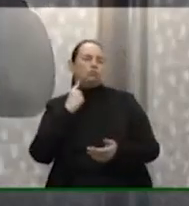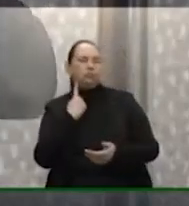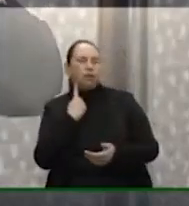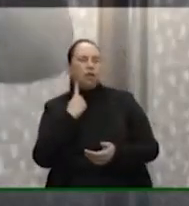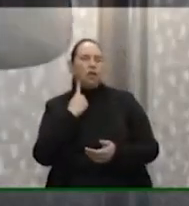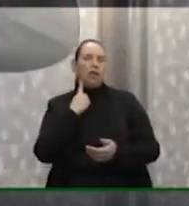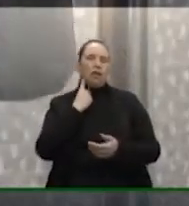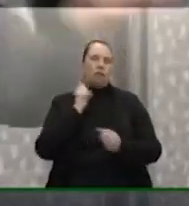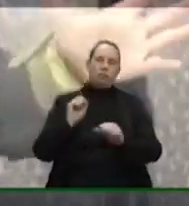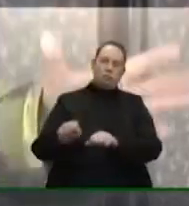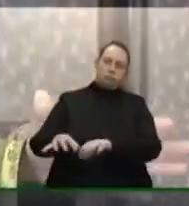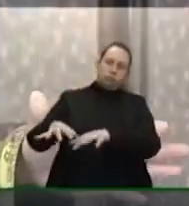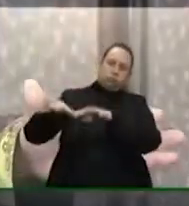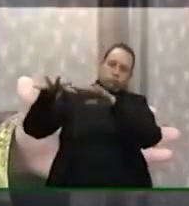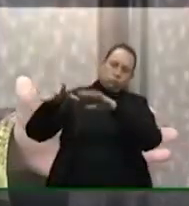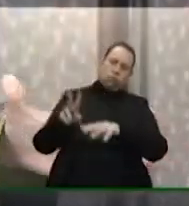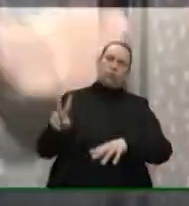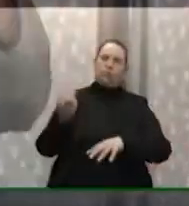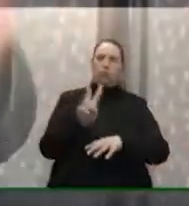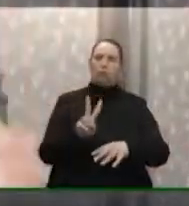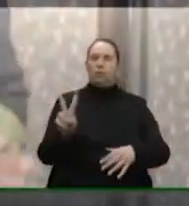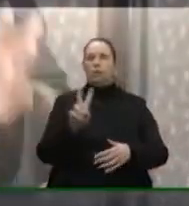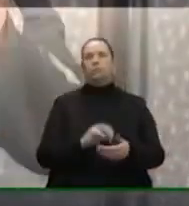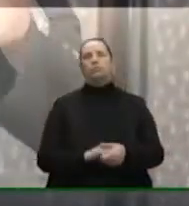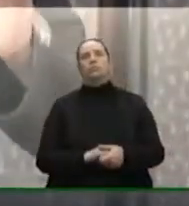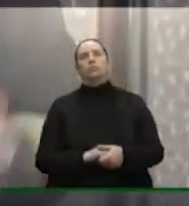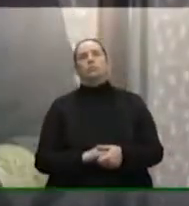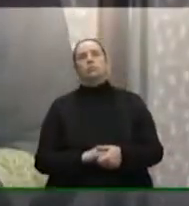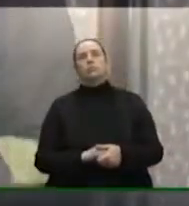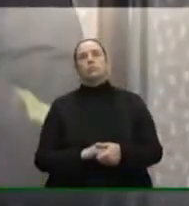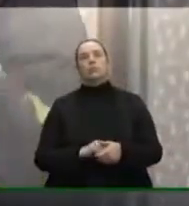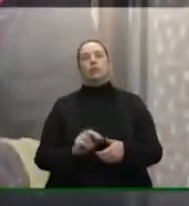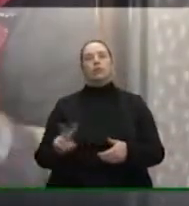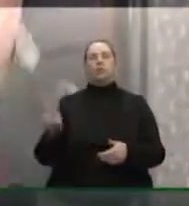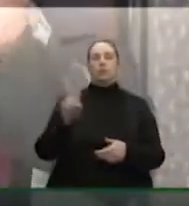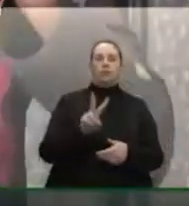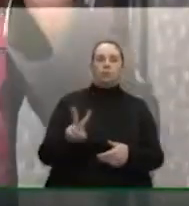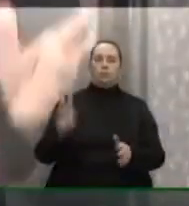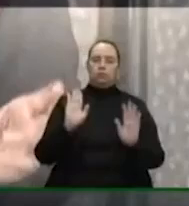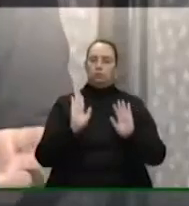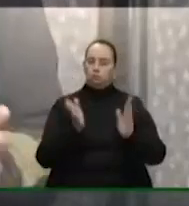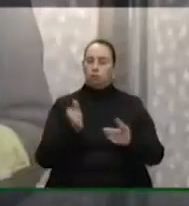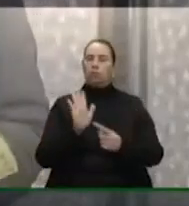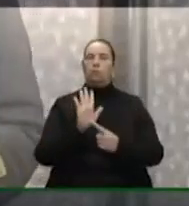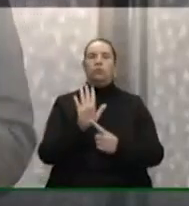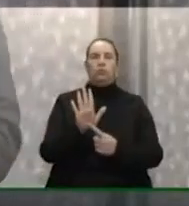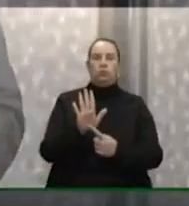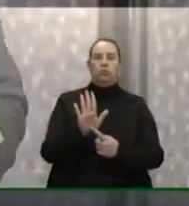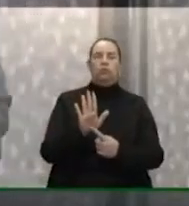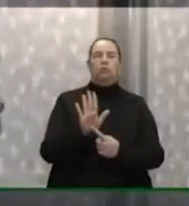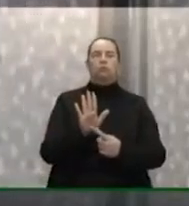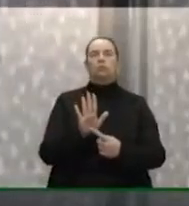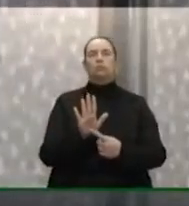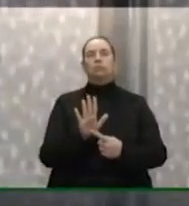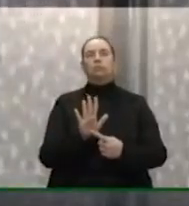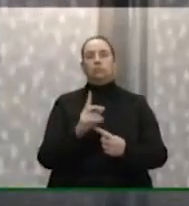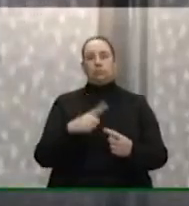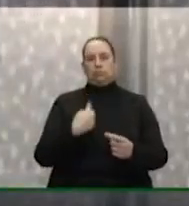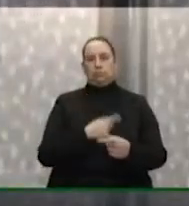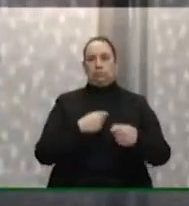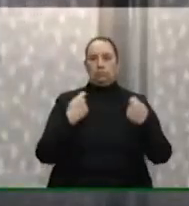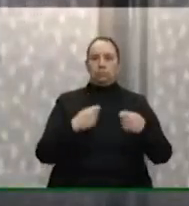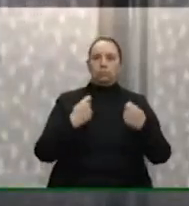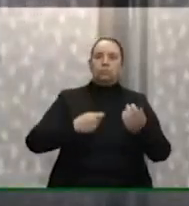empilhado em Viamão e Viamão já mostrou e pode mostrar e acho que nos devemos